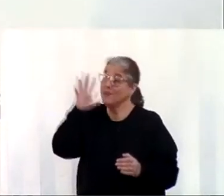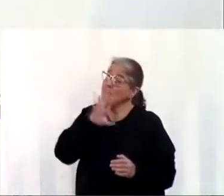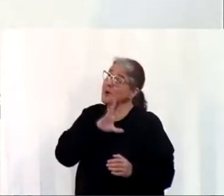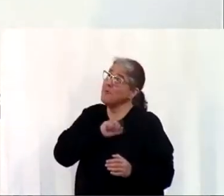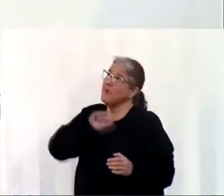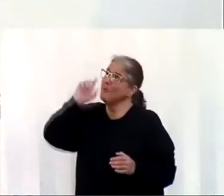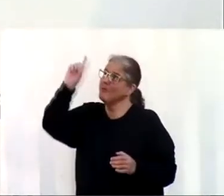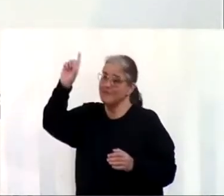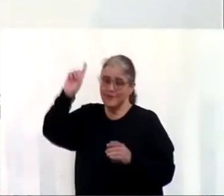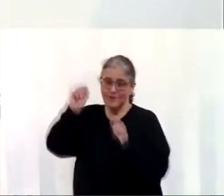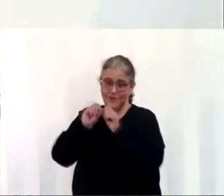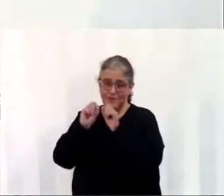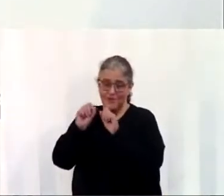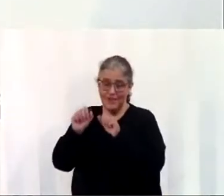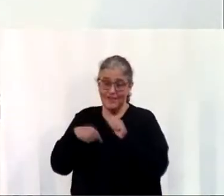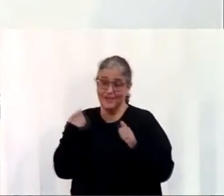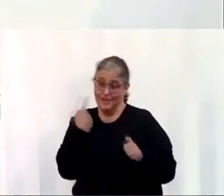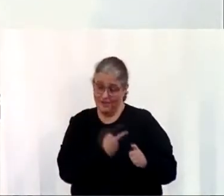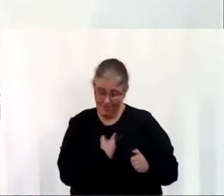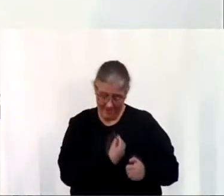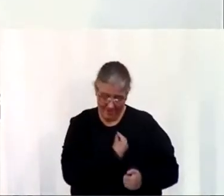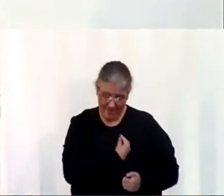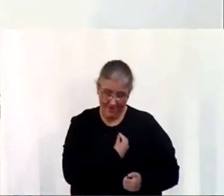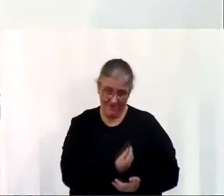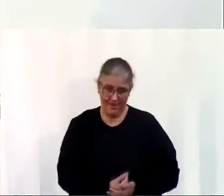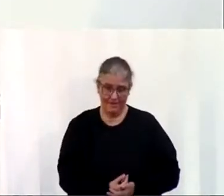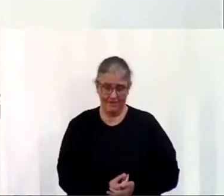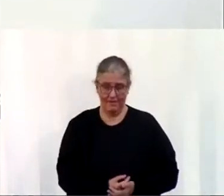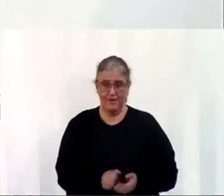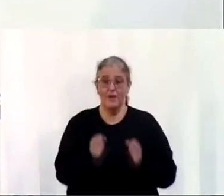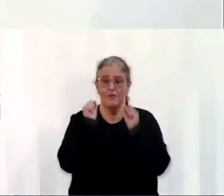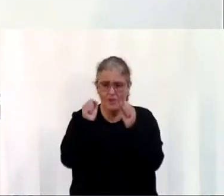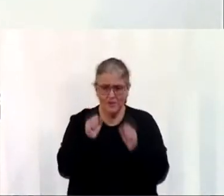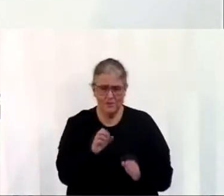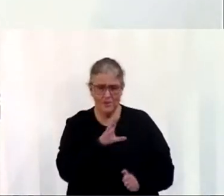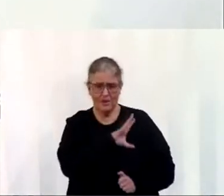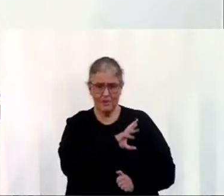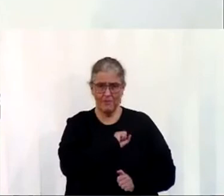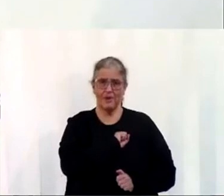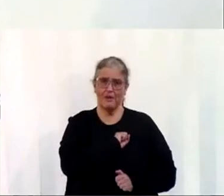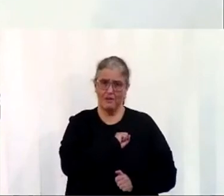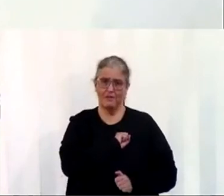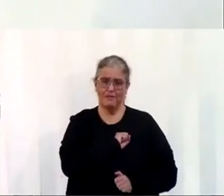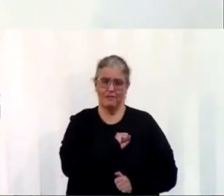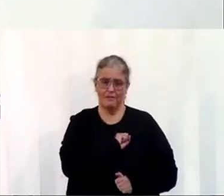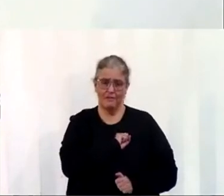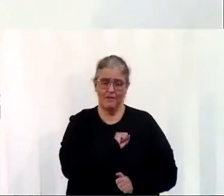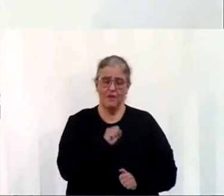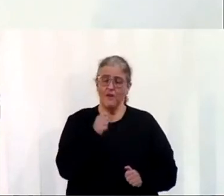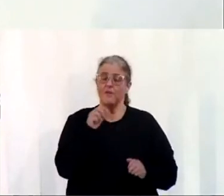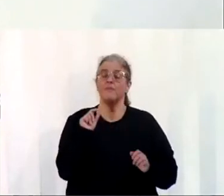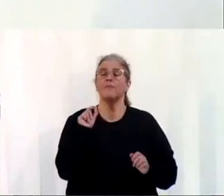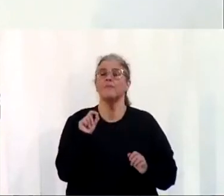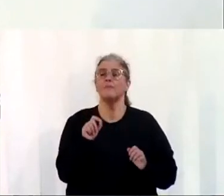amor. Que possamos amar, porque Ele nos amou primeiro. Foi assim que João disse.